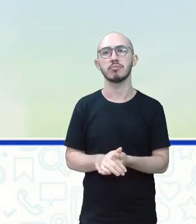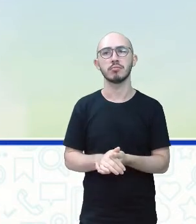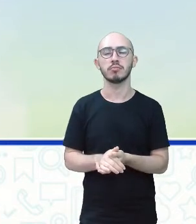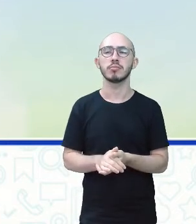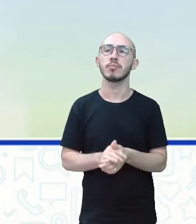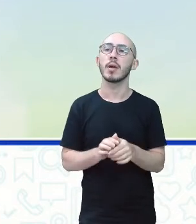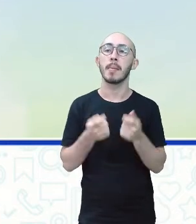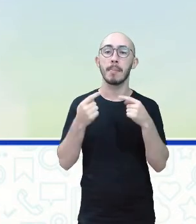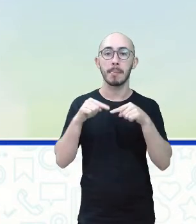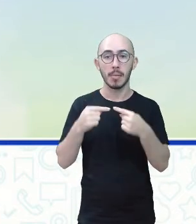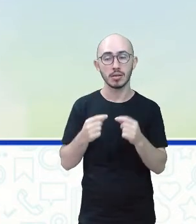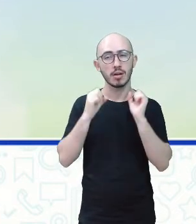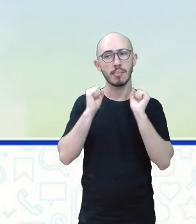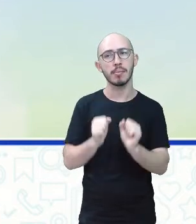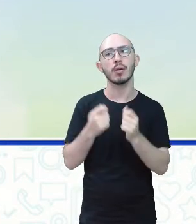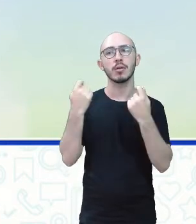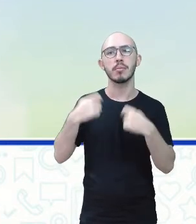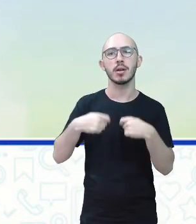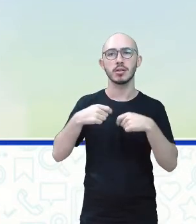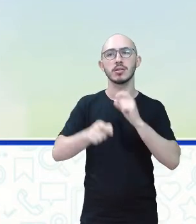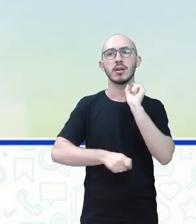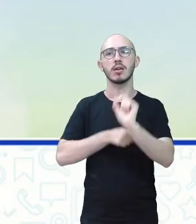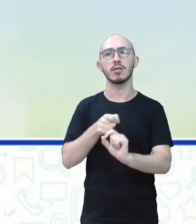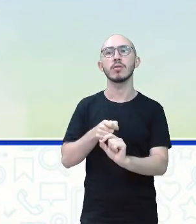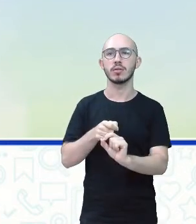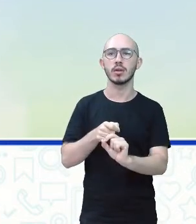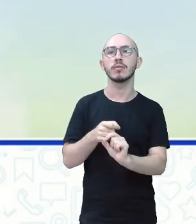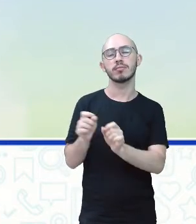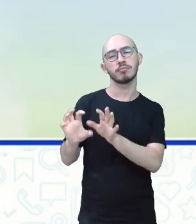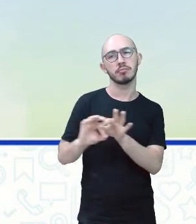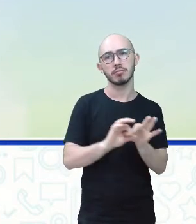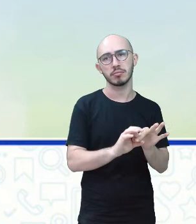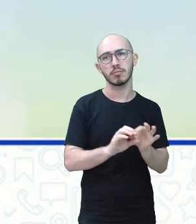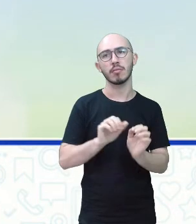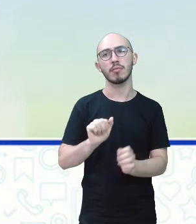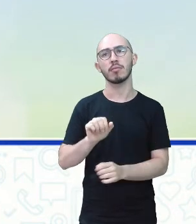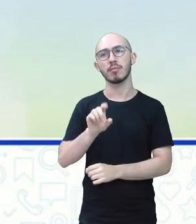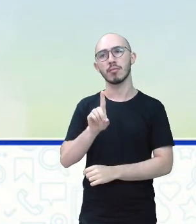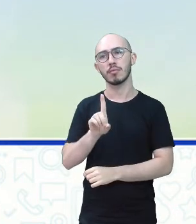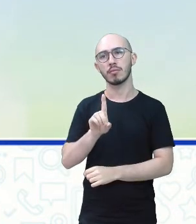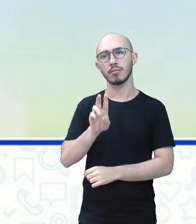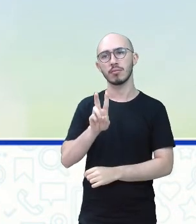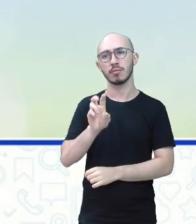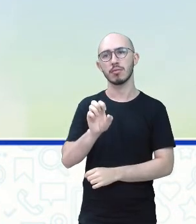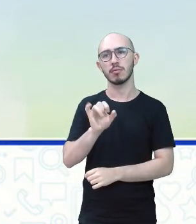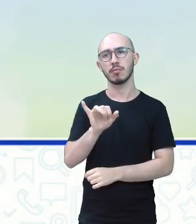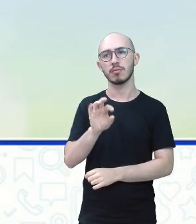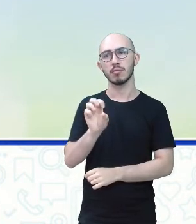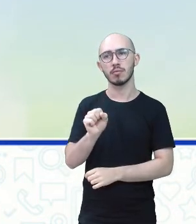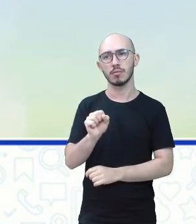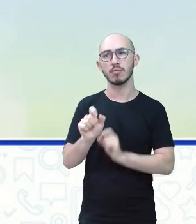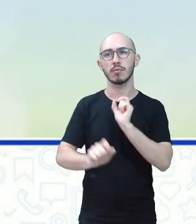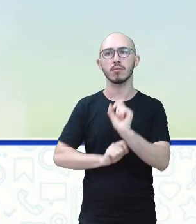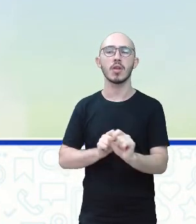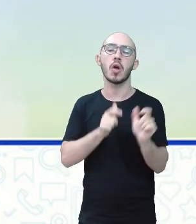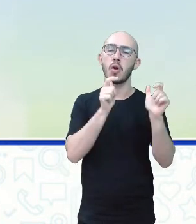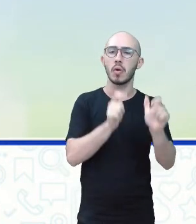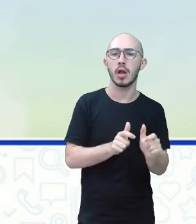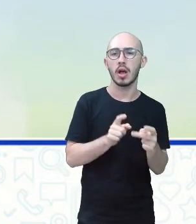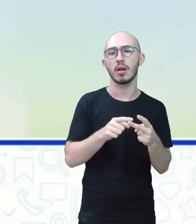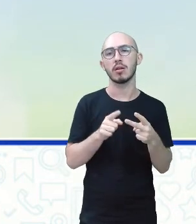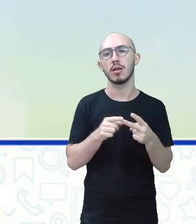pode exigir circunstâncias adverbiais de lugar, modo, tempo,